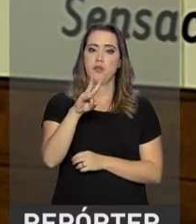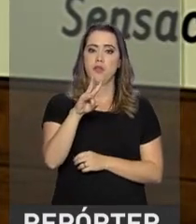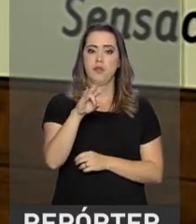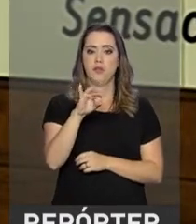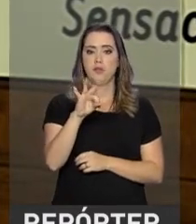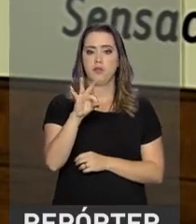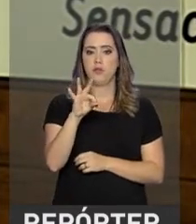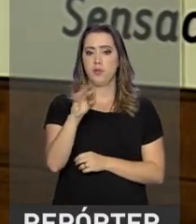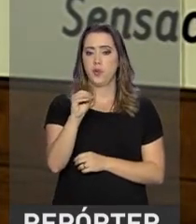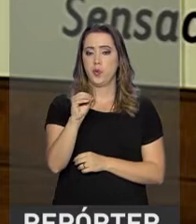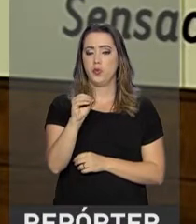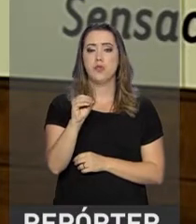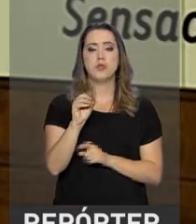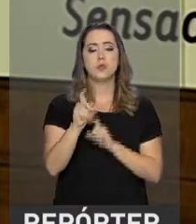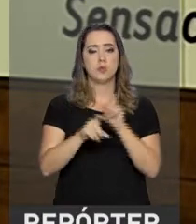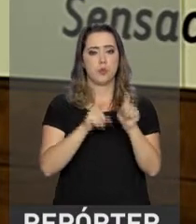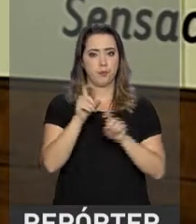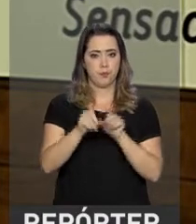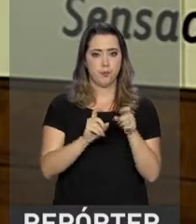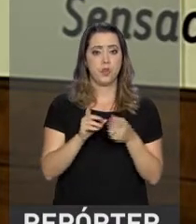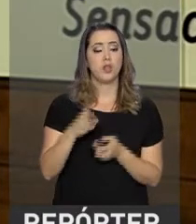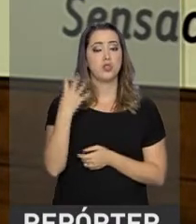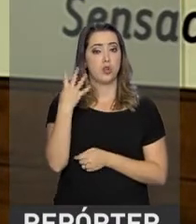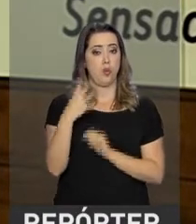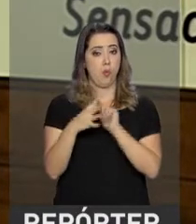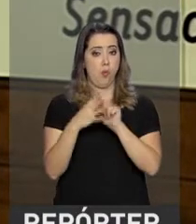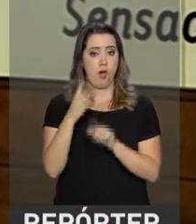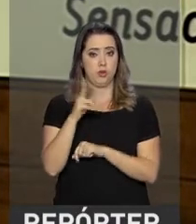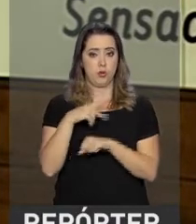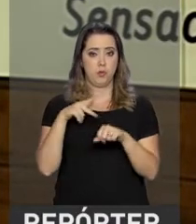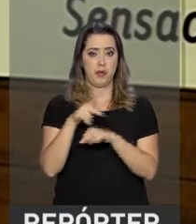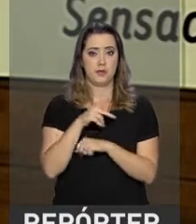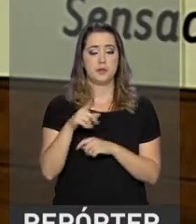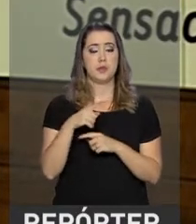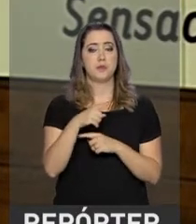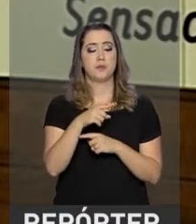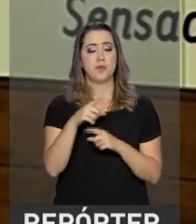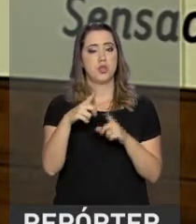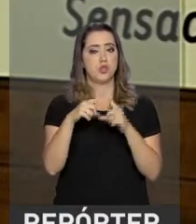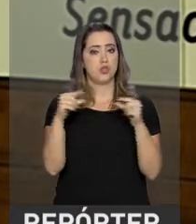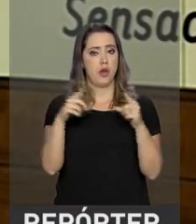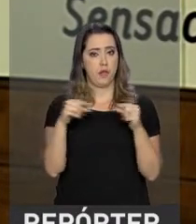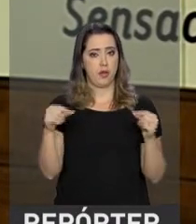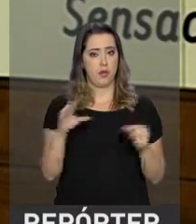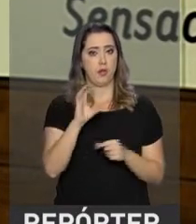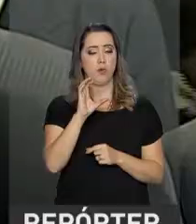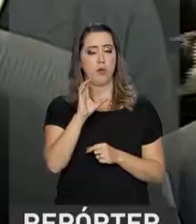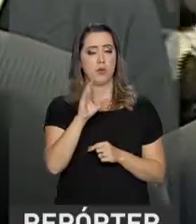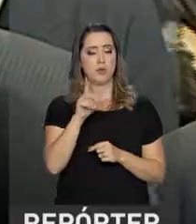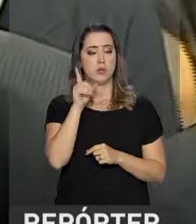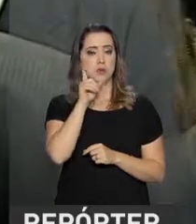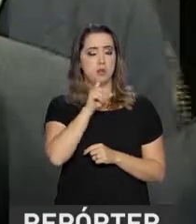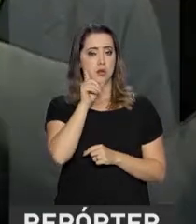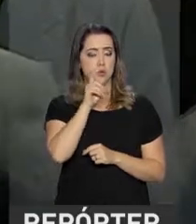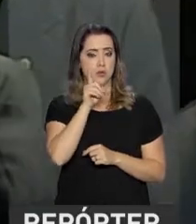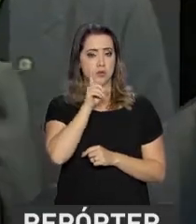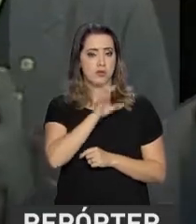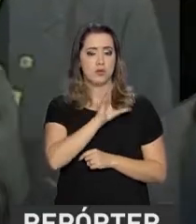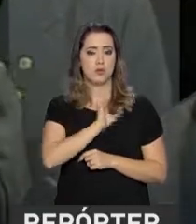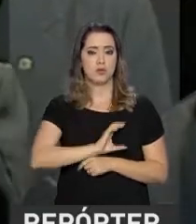eletrônico, parceria que está funcionando com 4 países, Japão, Estados Unidos, Canadá e Austrália. Nós nos reunimos